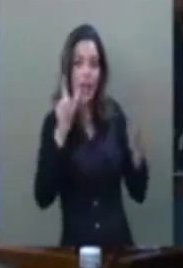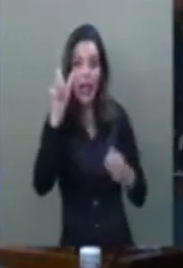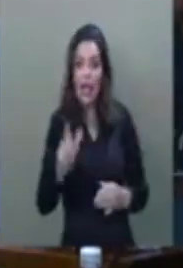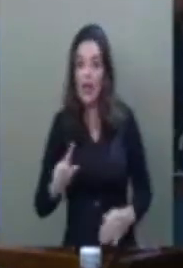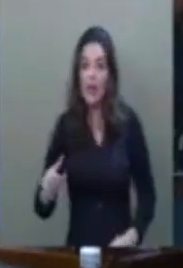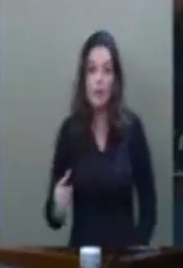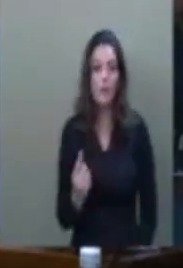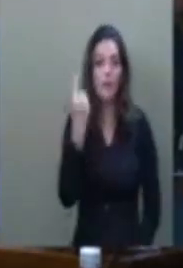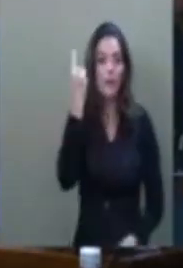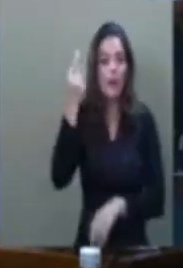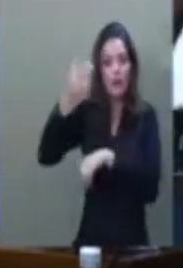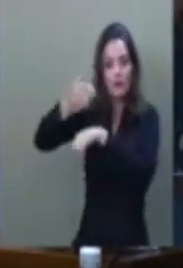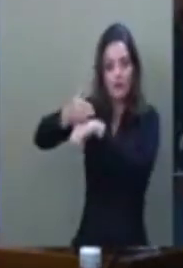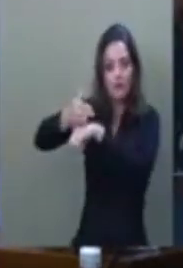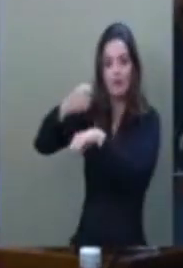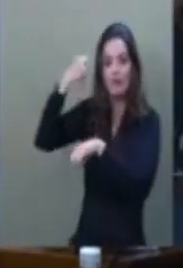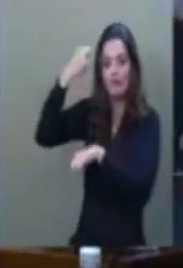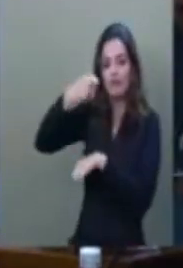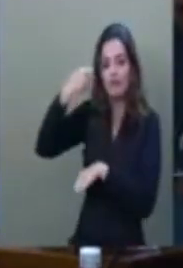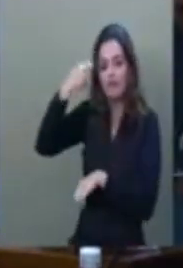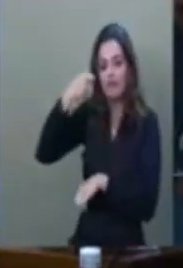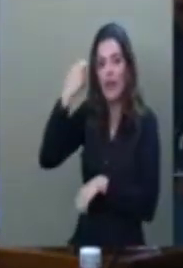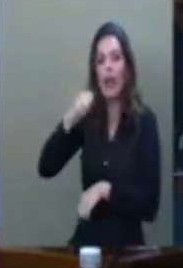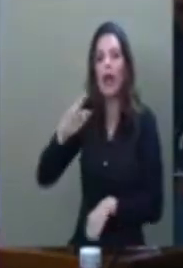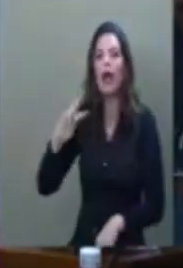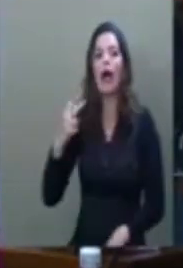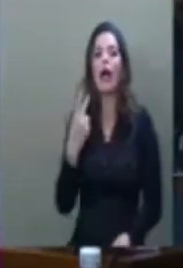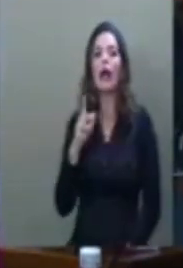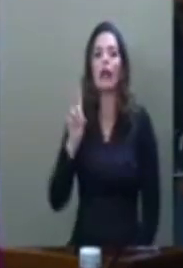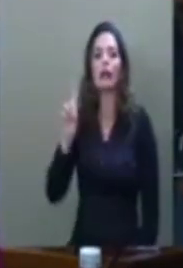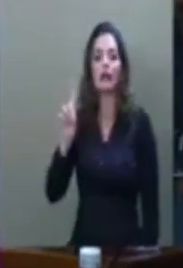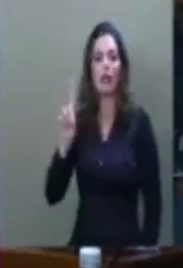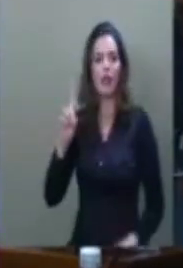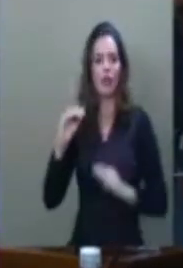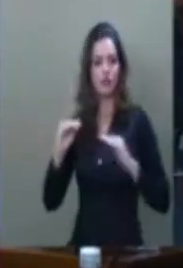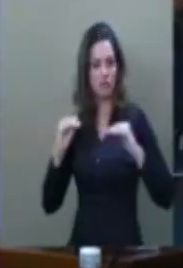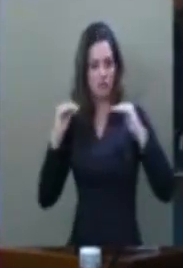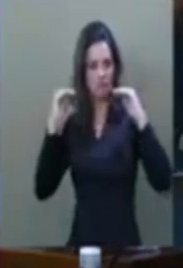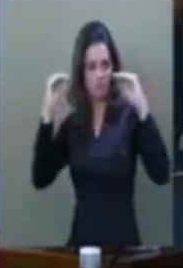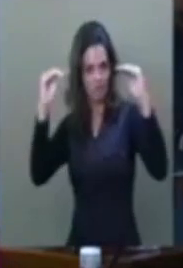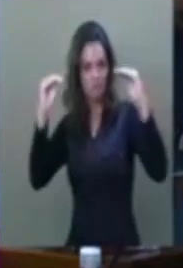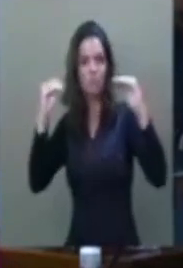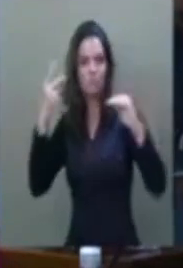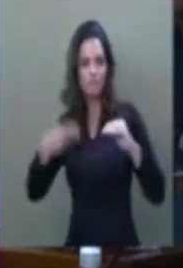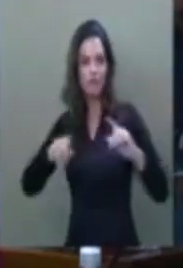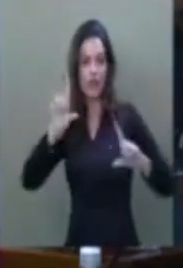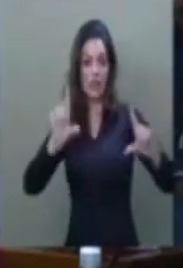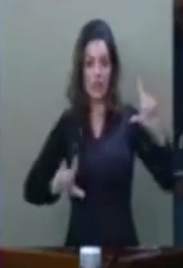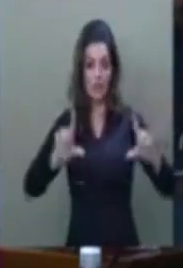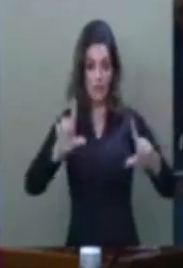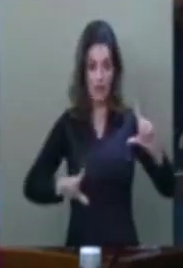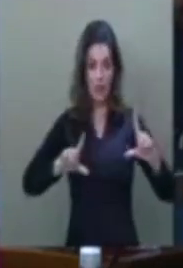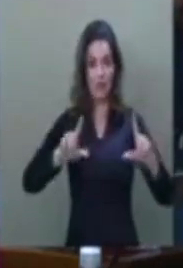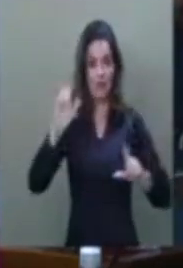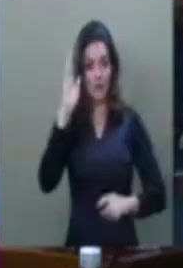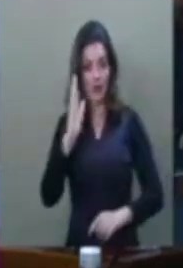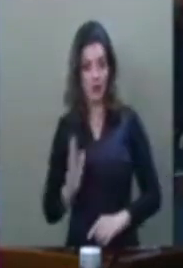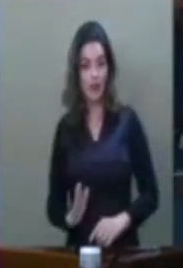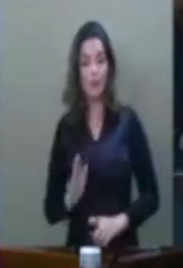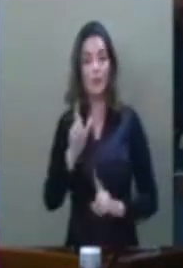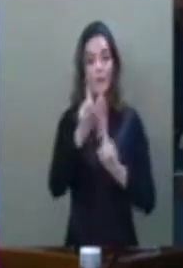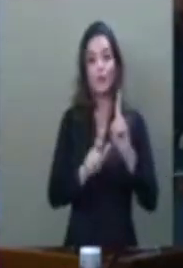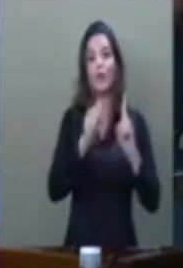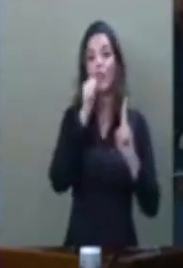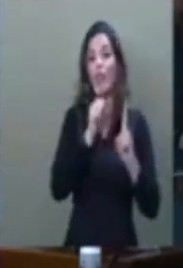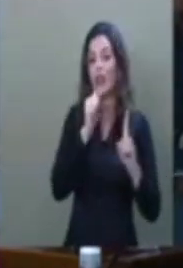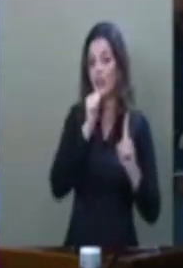primeira transmissão em HD da televisão brasileira. Glória Maria nos apresentou perante o